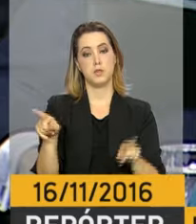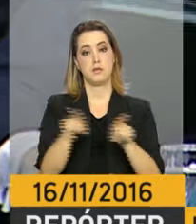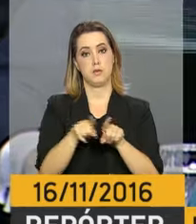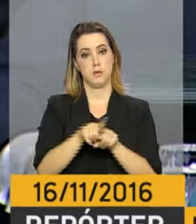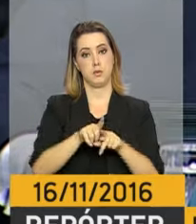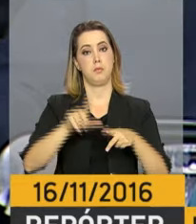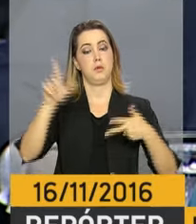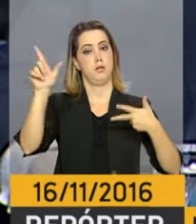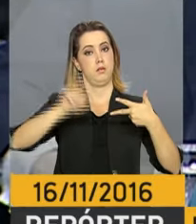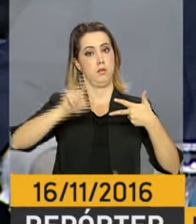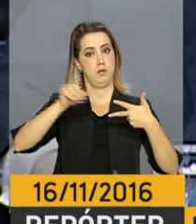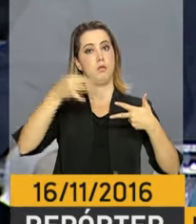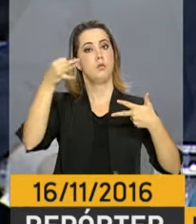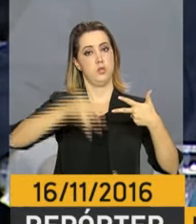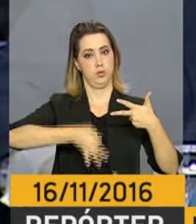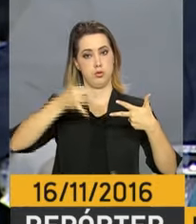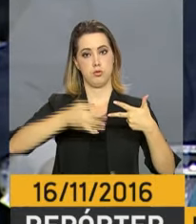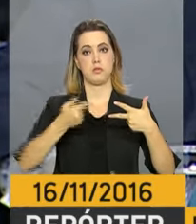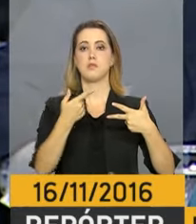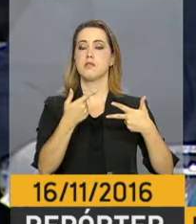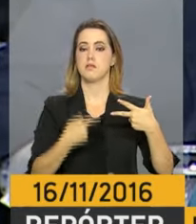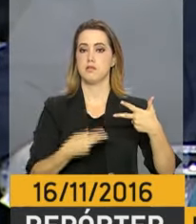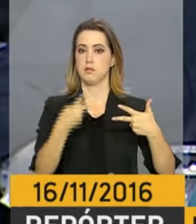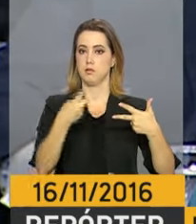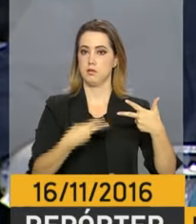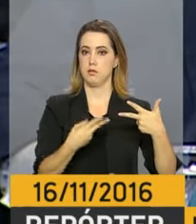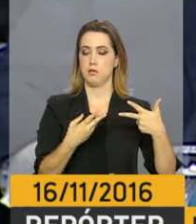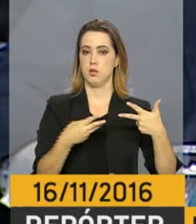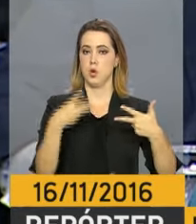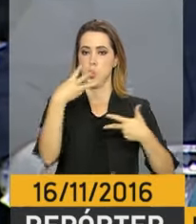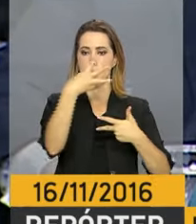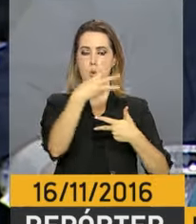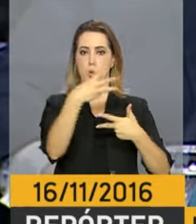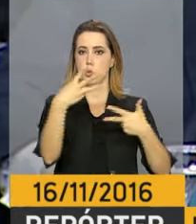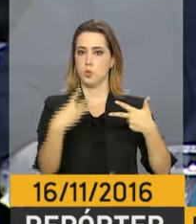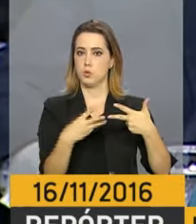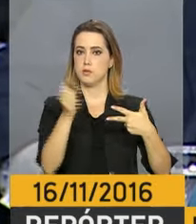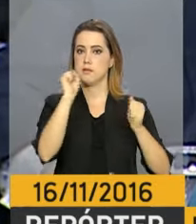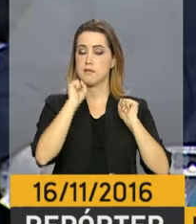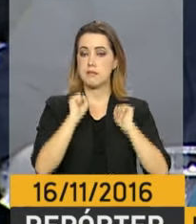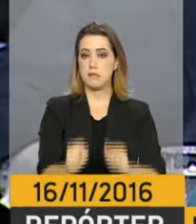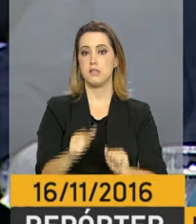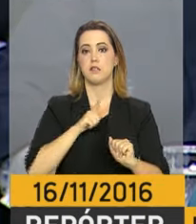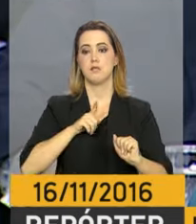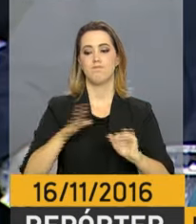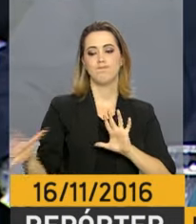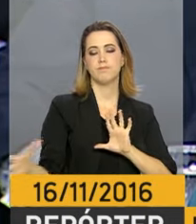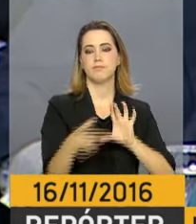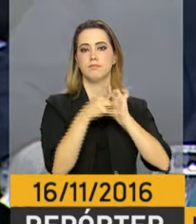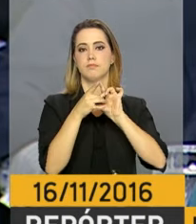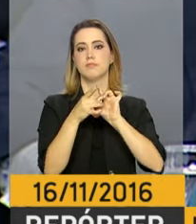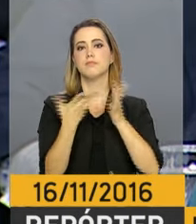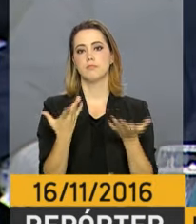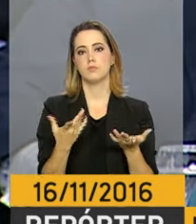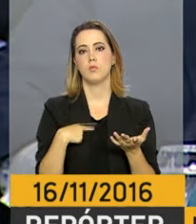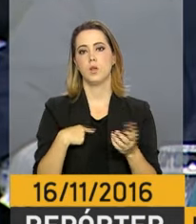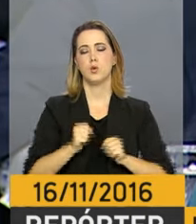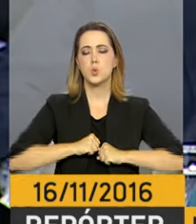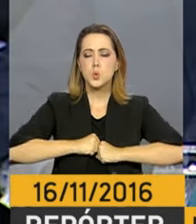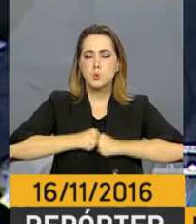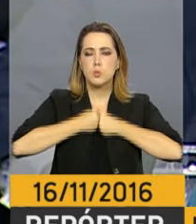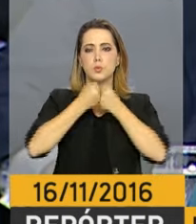legislativo e o judiciário eh portanto os três poderes têm se associado eh nesse